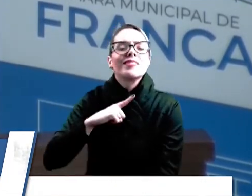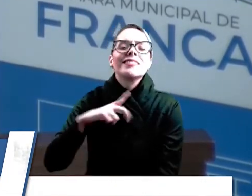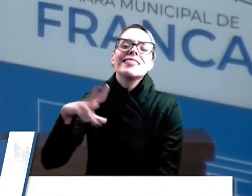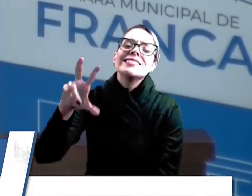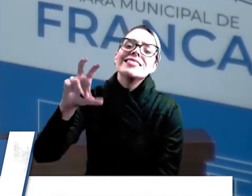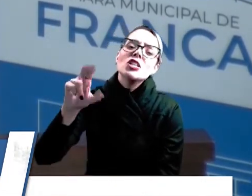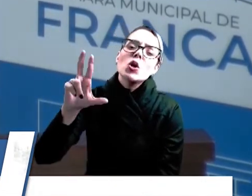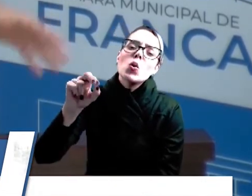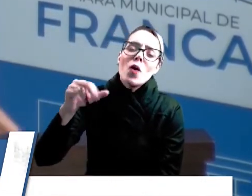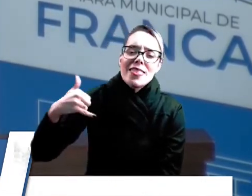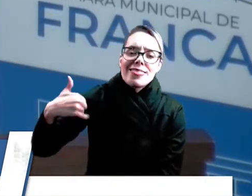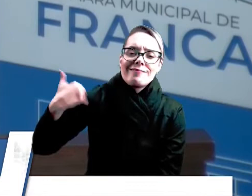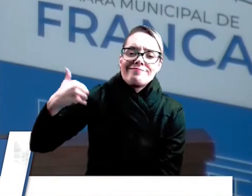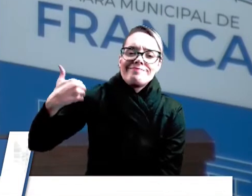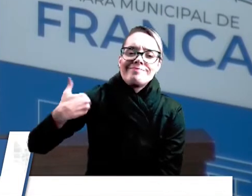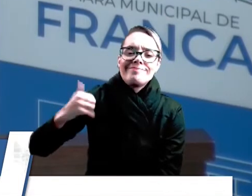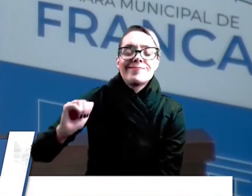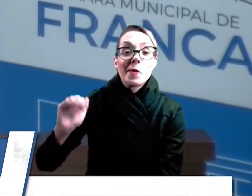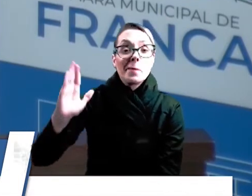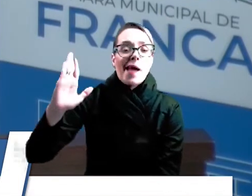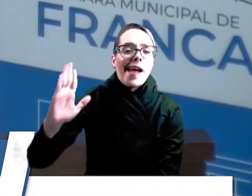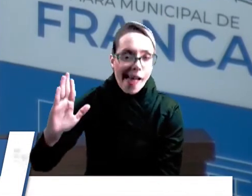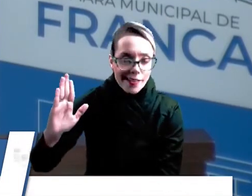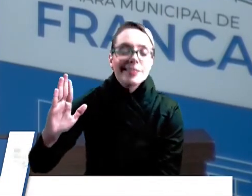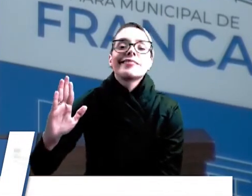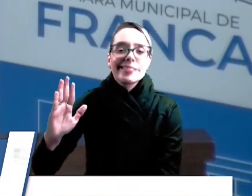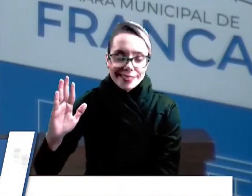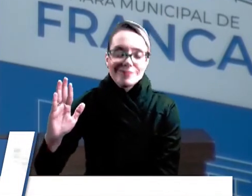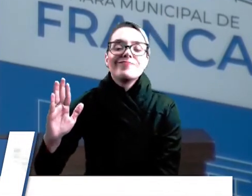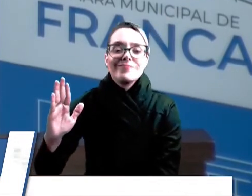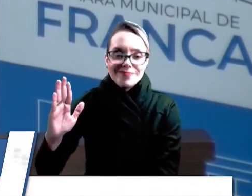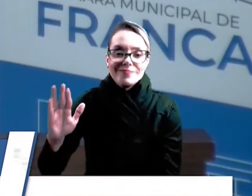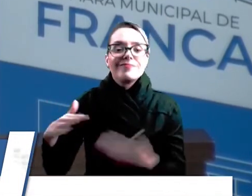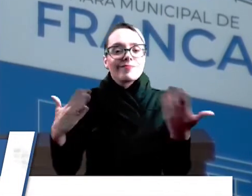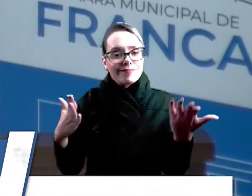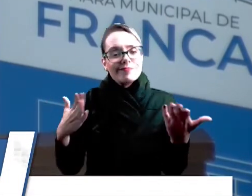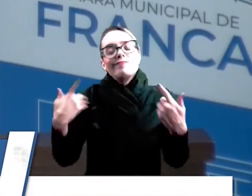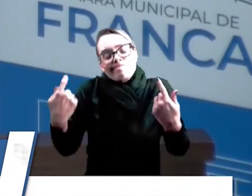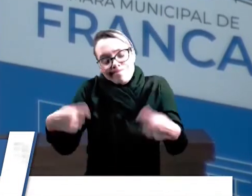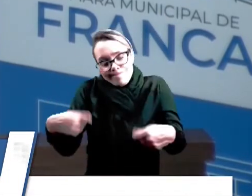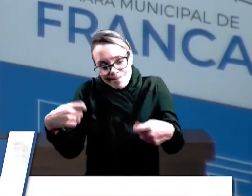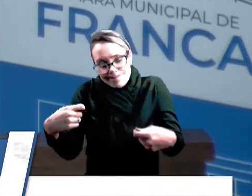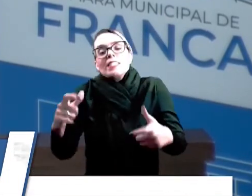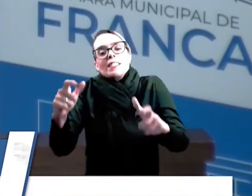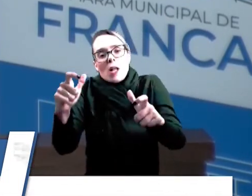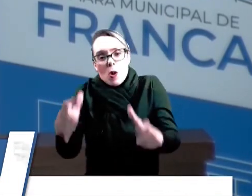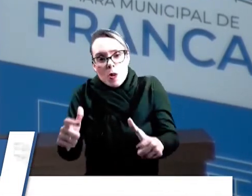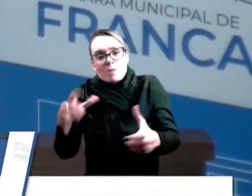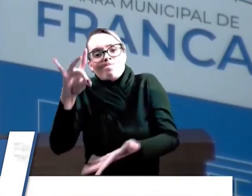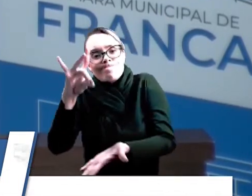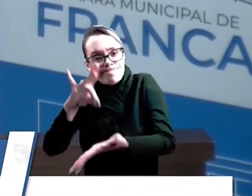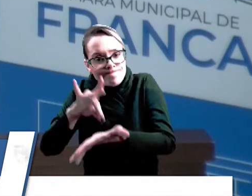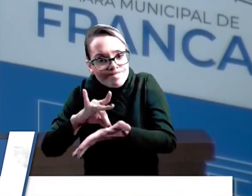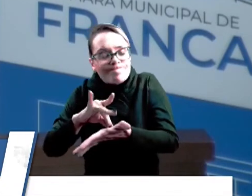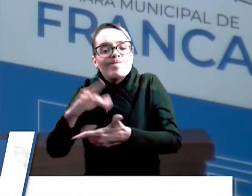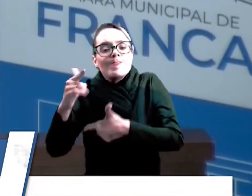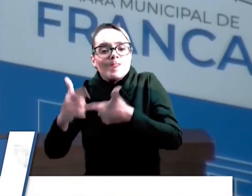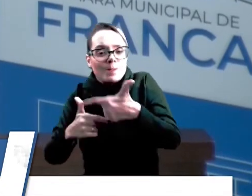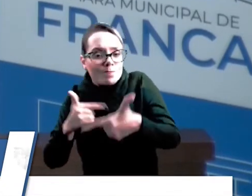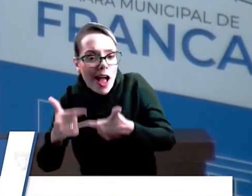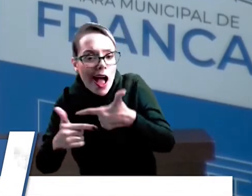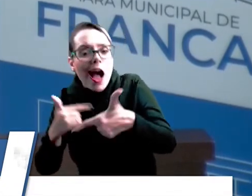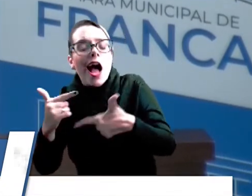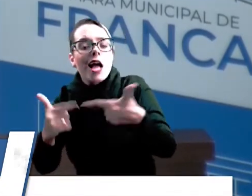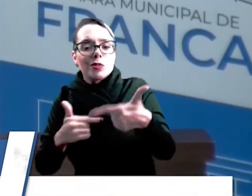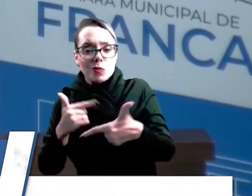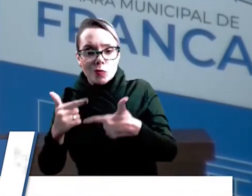precisa de um ambiente mais adequado para fazer o trabalho. Agora, é lógico, às